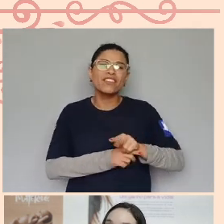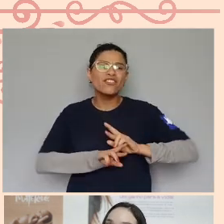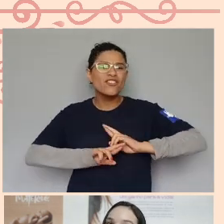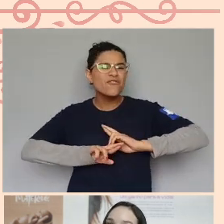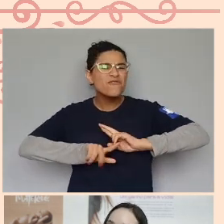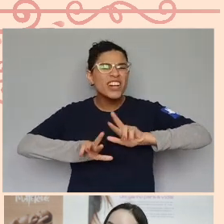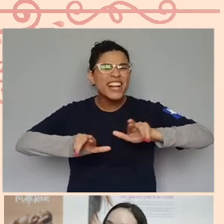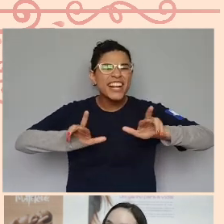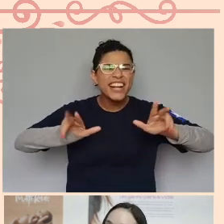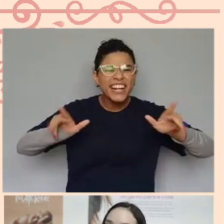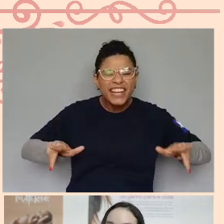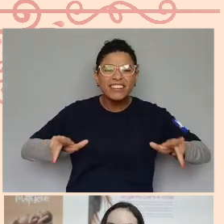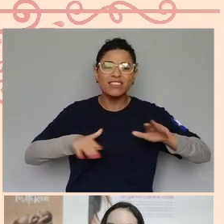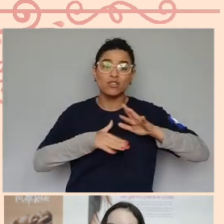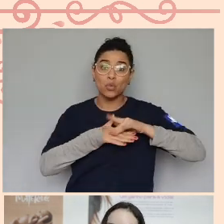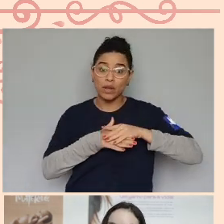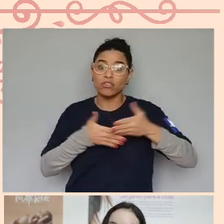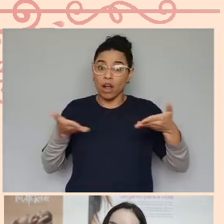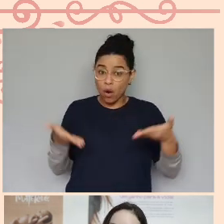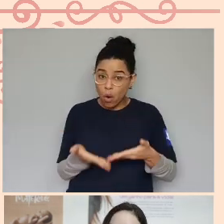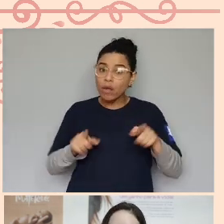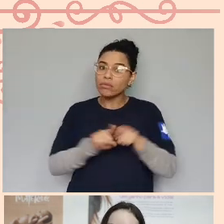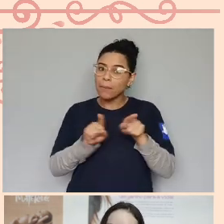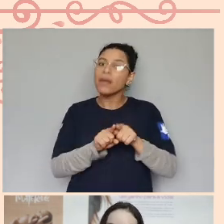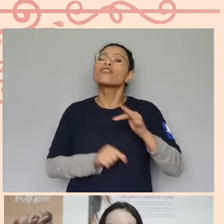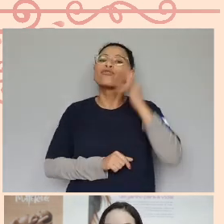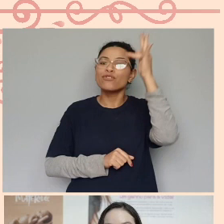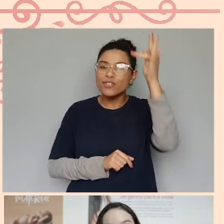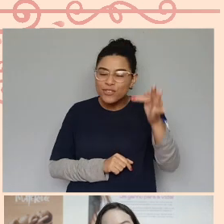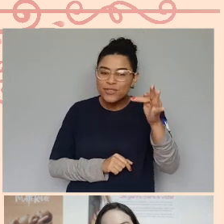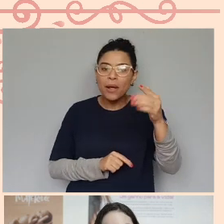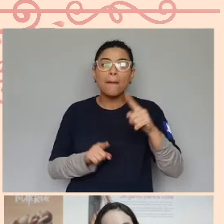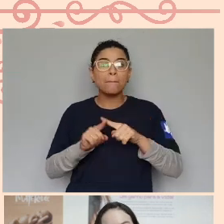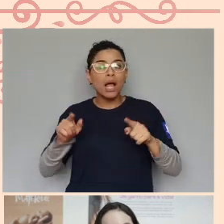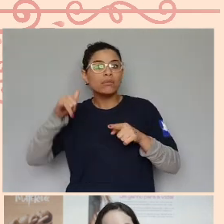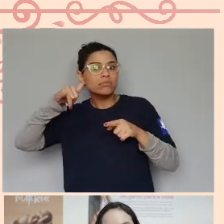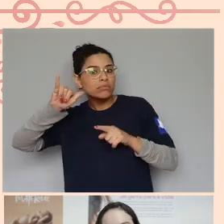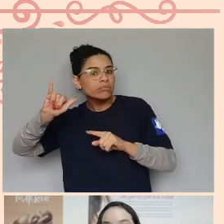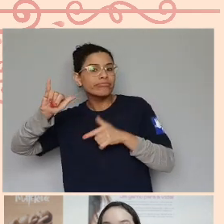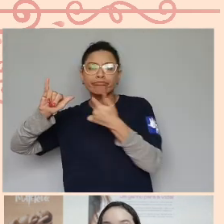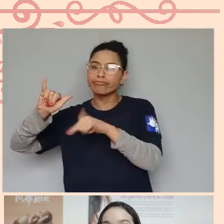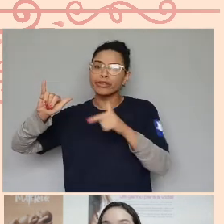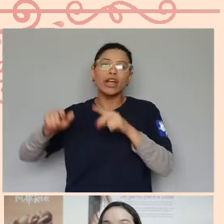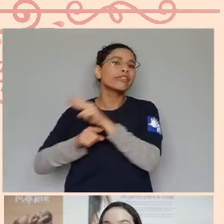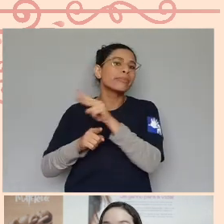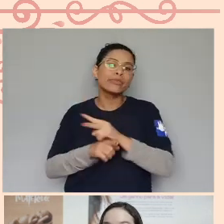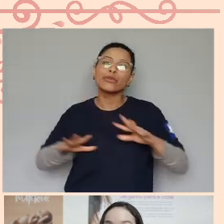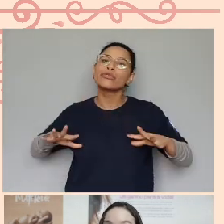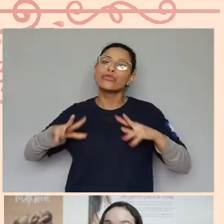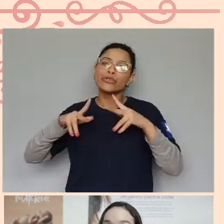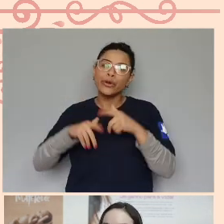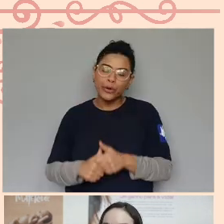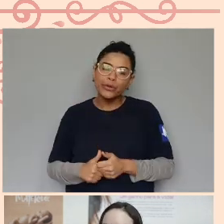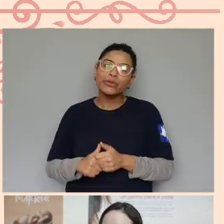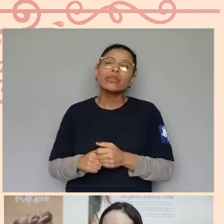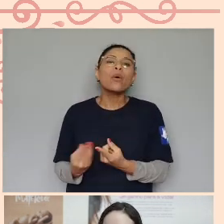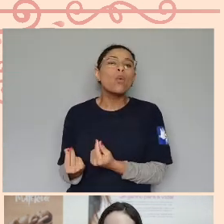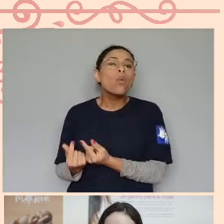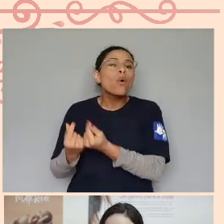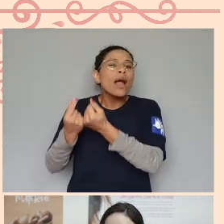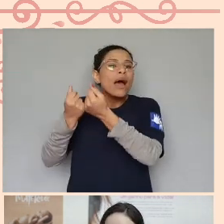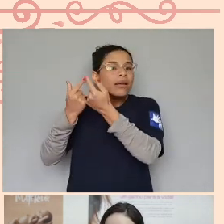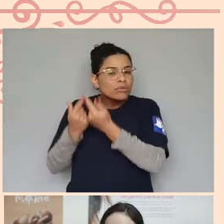de agora e do futuro. Já a fórmula não vai ter essa proteção toda, então os gastos com saúde pública acabam